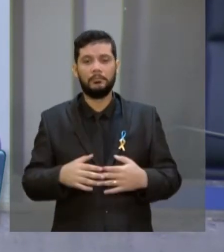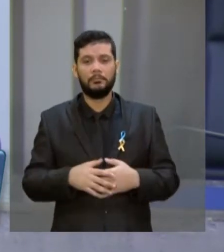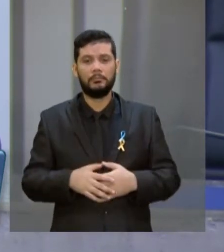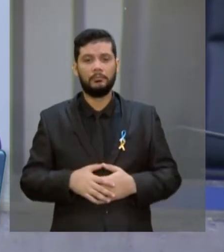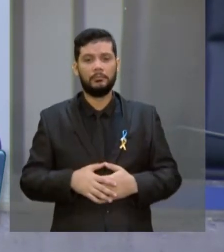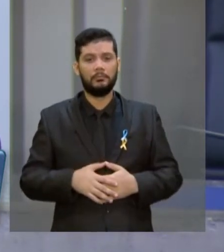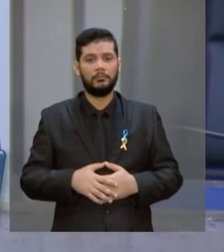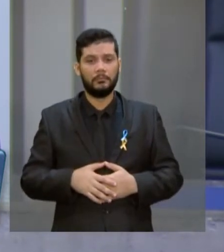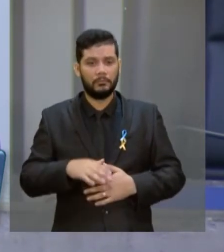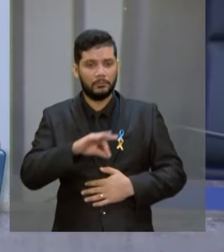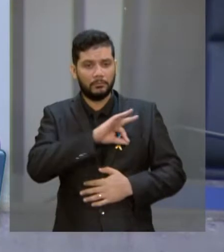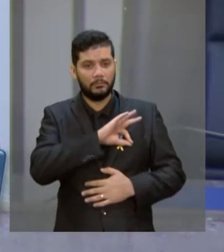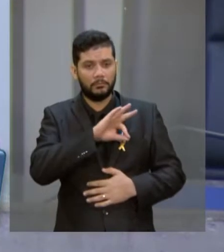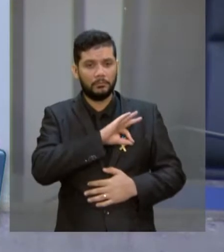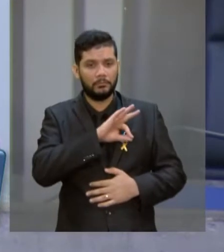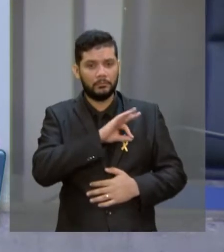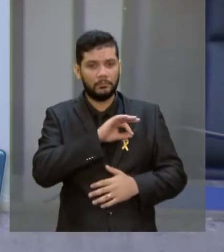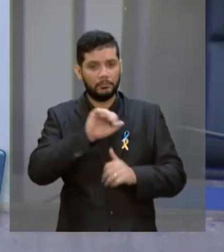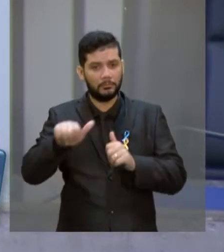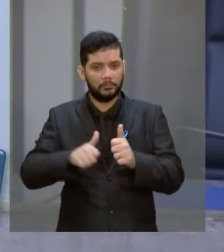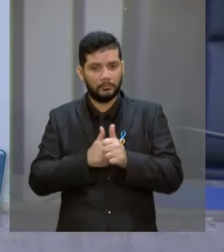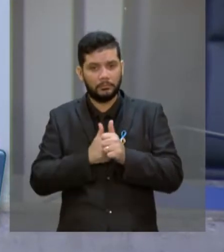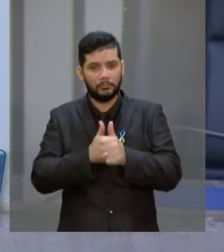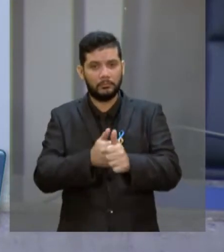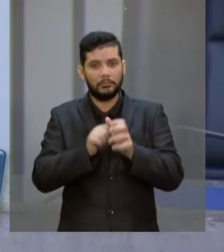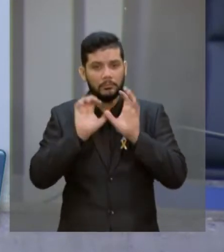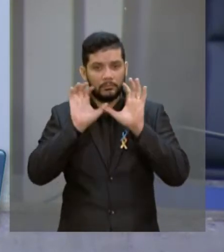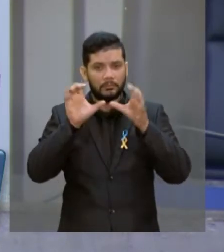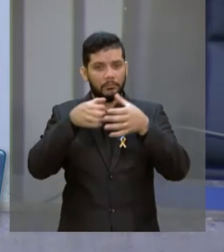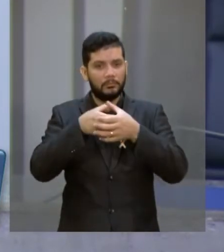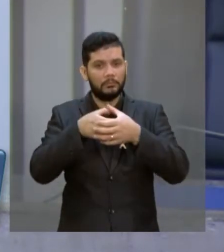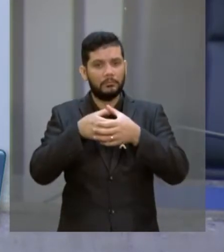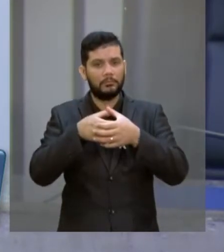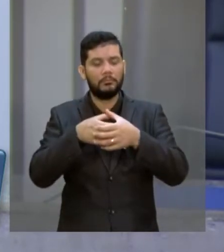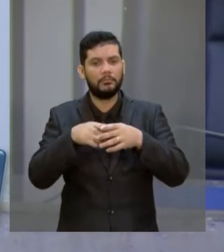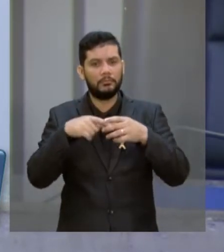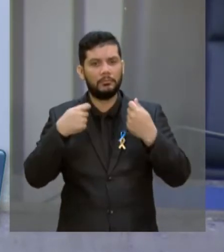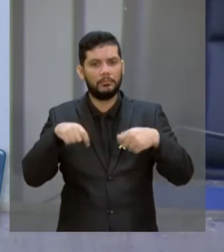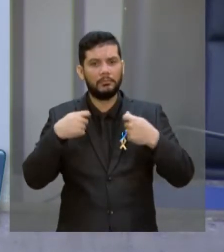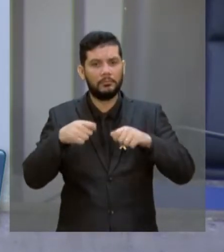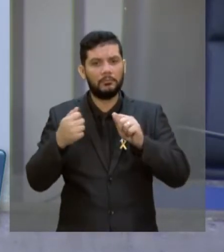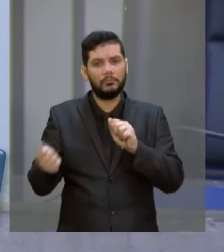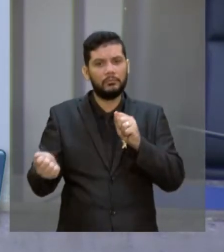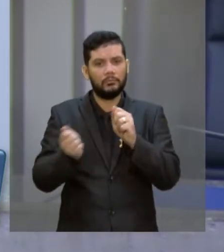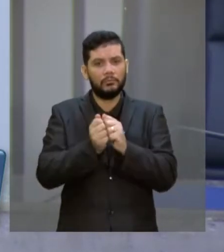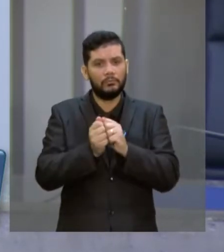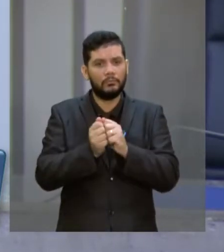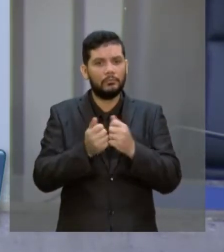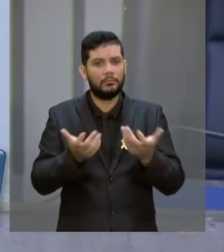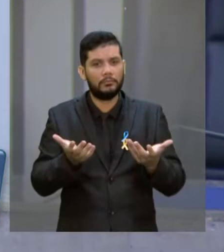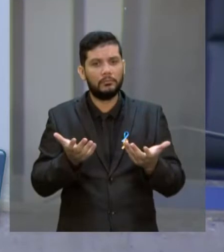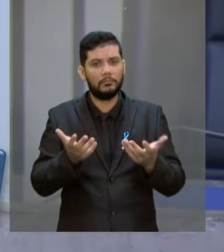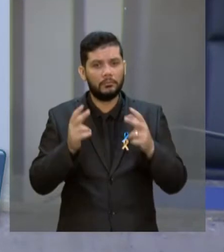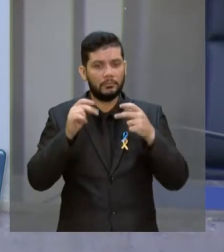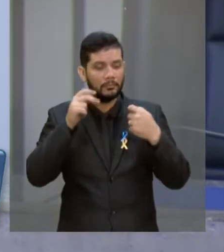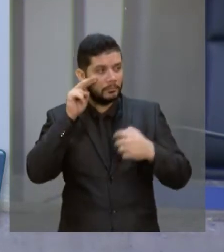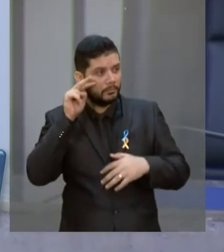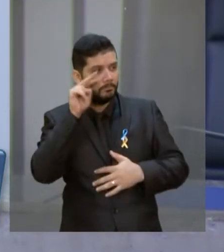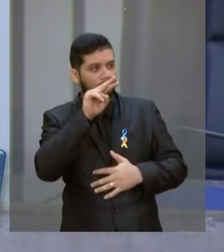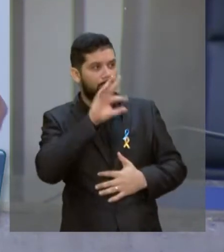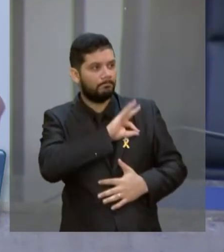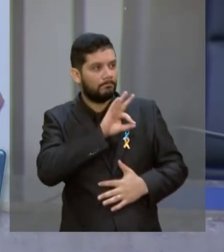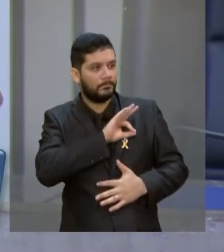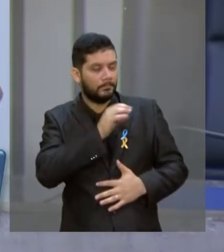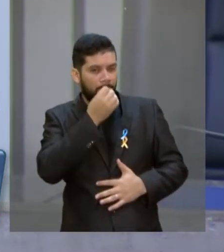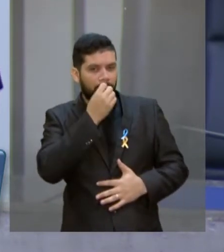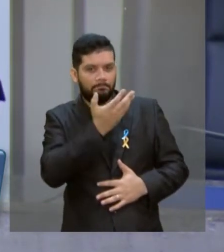polícia eficiente se tiver proximidade com a comunidade. A comunidade precisa estar próxima, a comunidade tem que ver o policial como